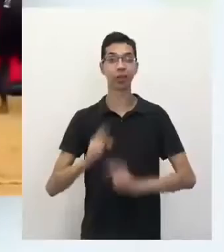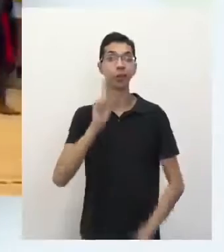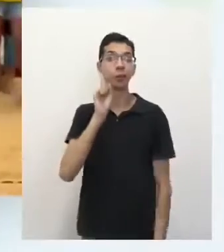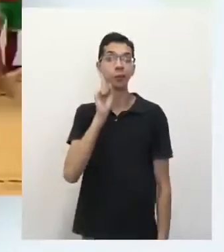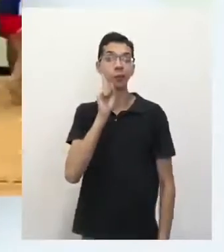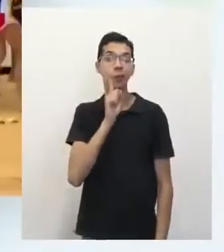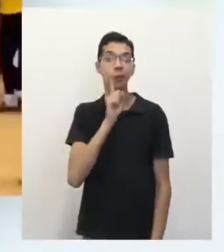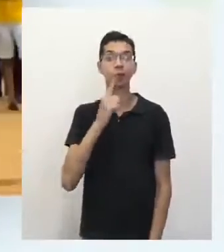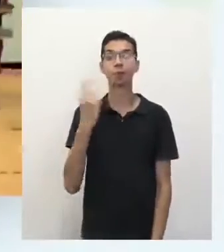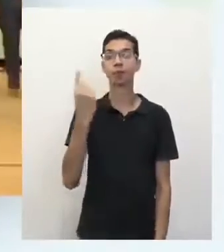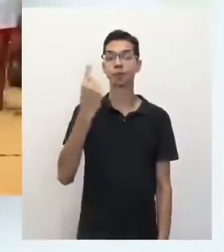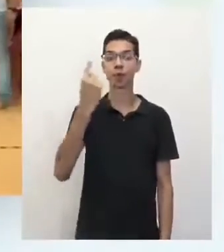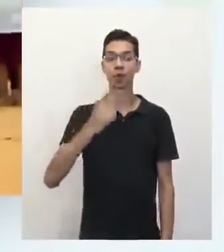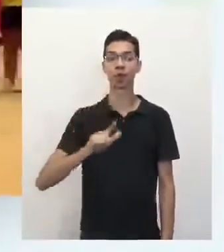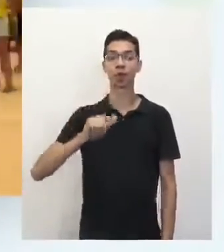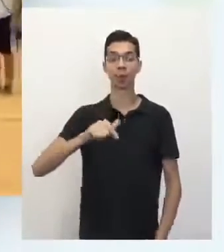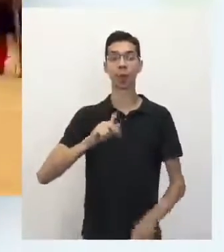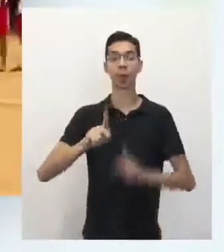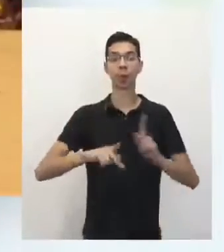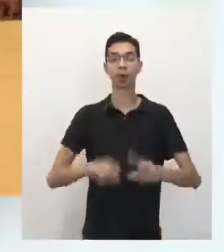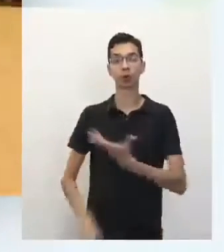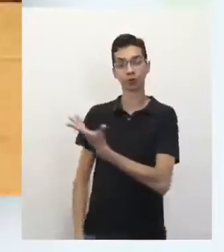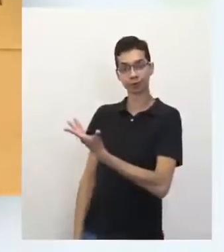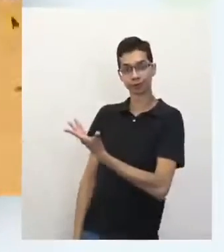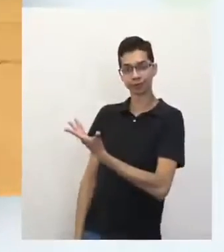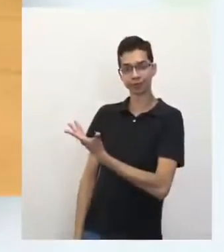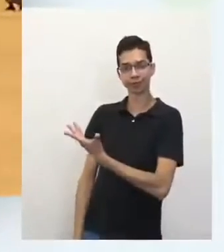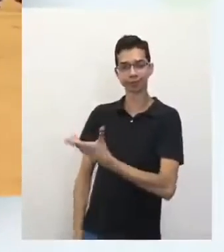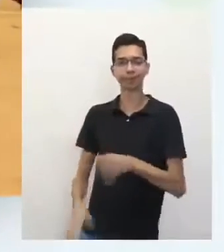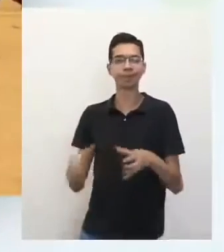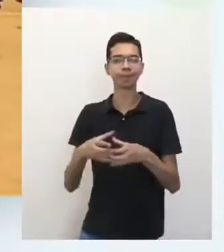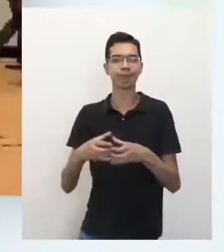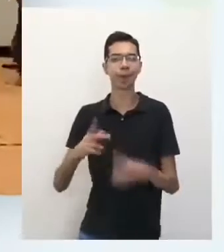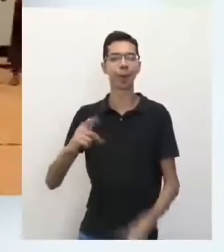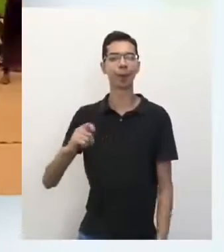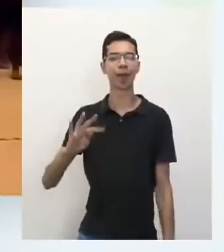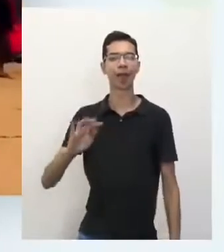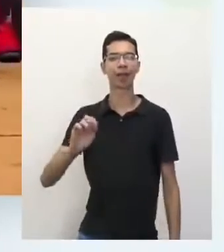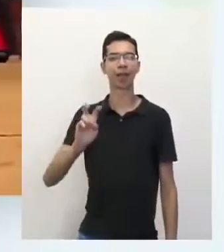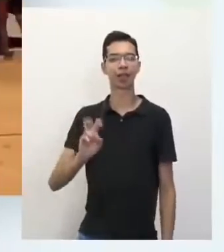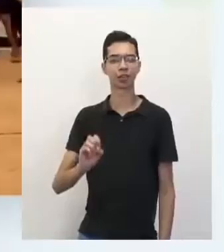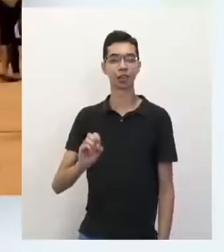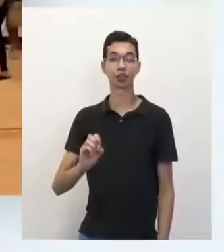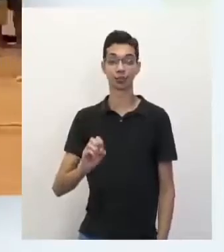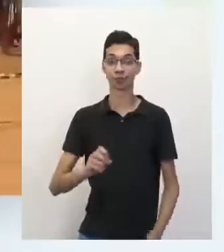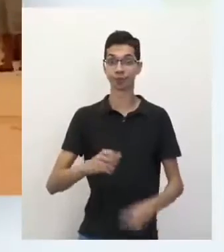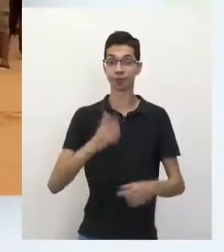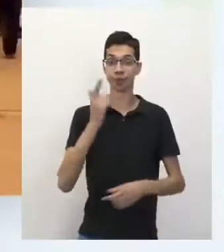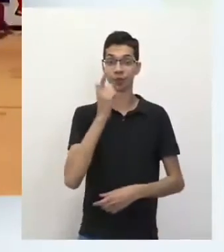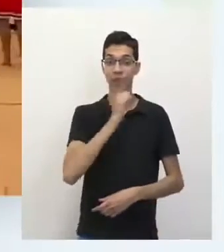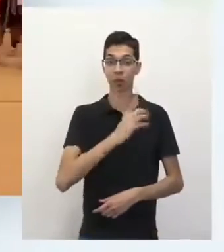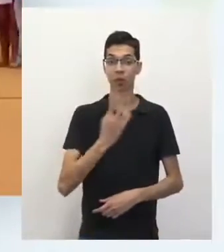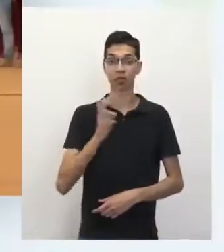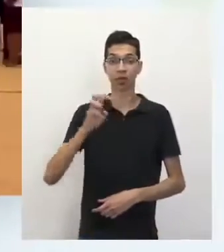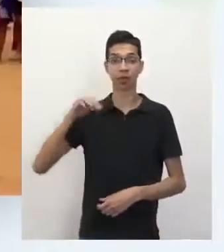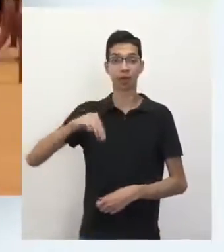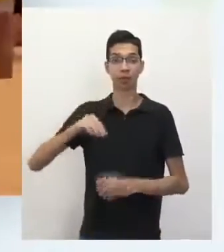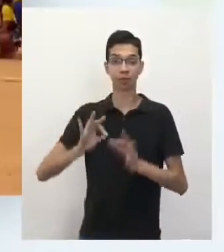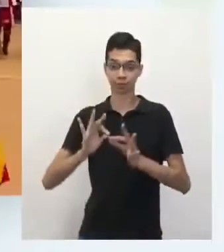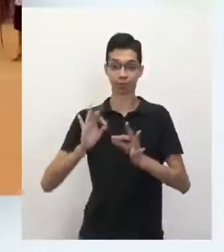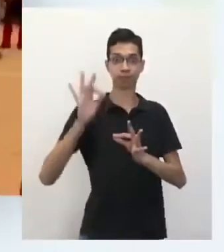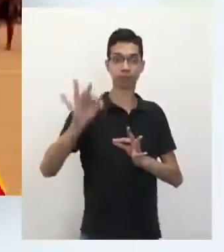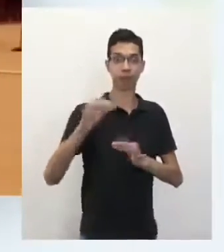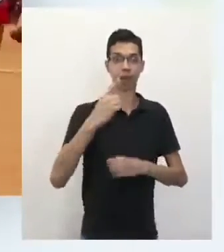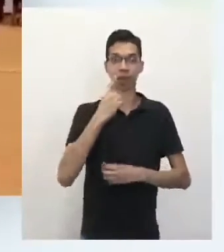arremesso, Itaguari, do povo Pataxó, fez um lançamento insuperável de mais de 45 metros. O campo de medição